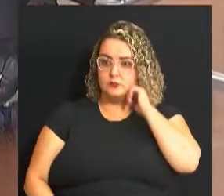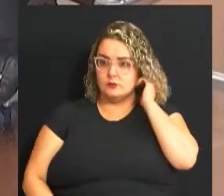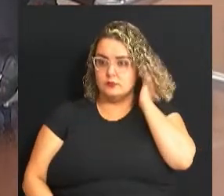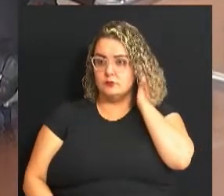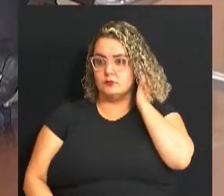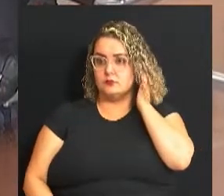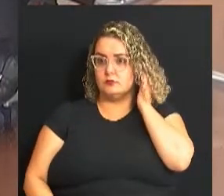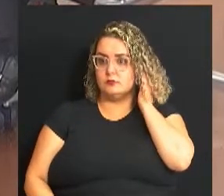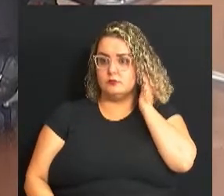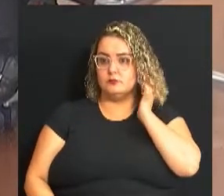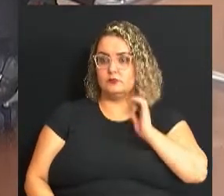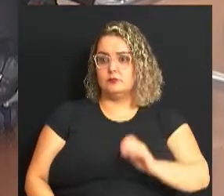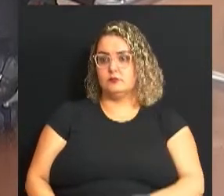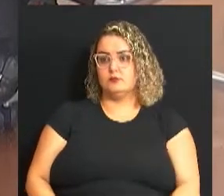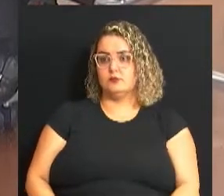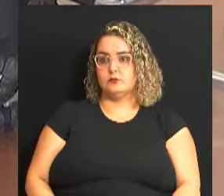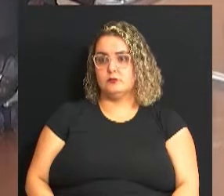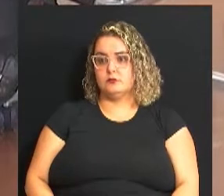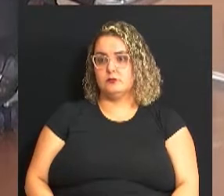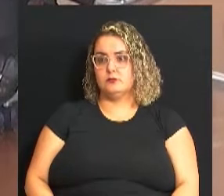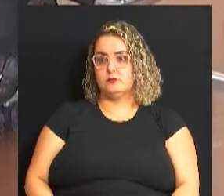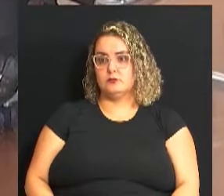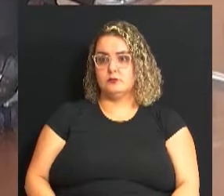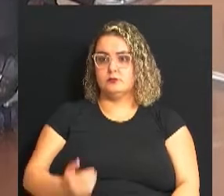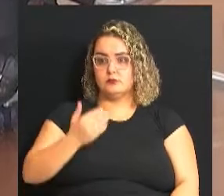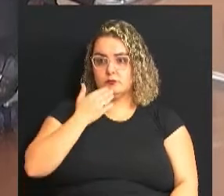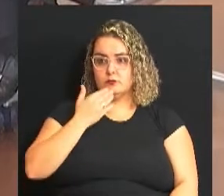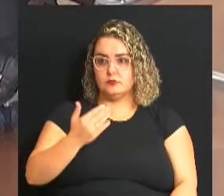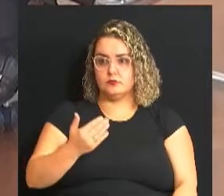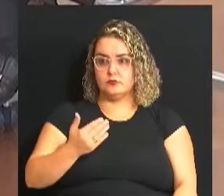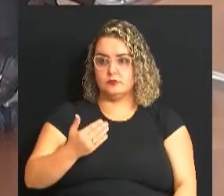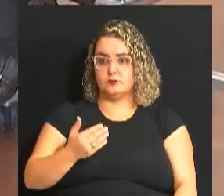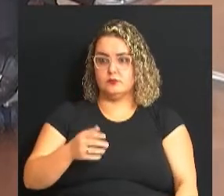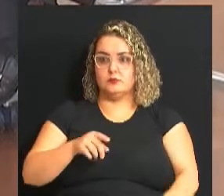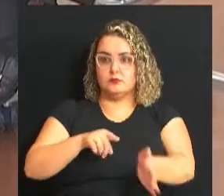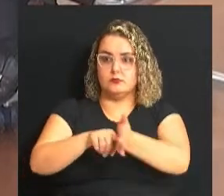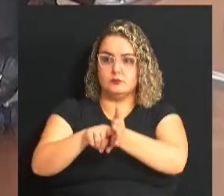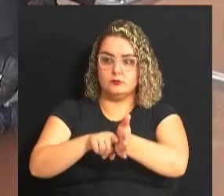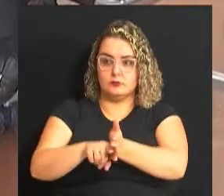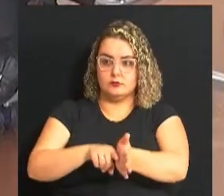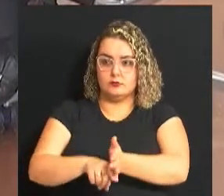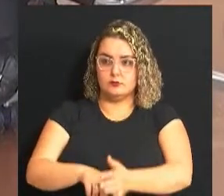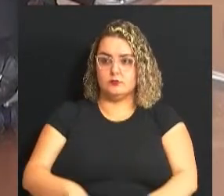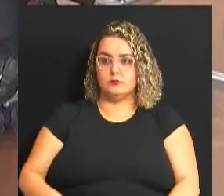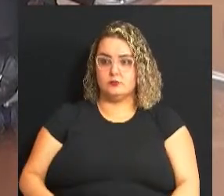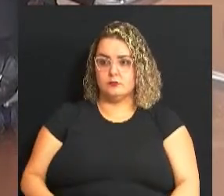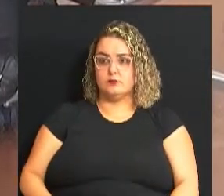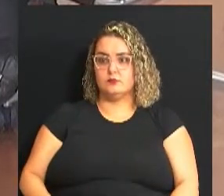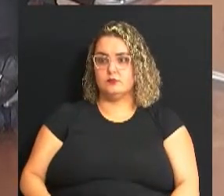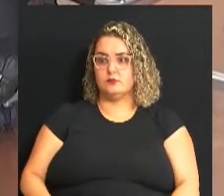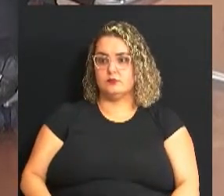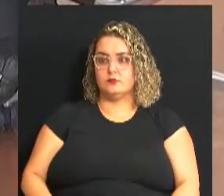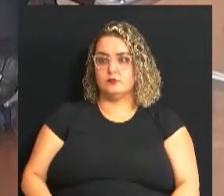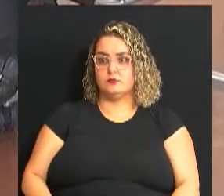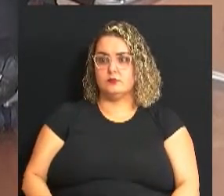peço a todos que forem fazer os questionamentos, por favor,